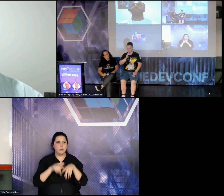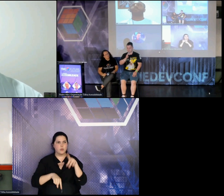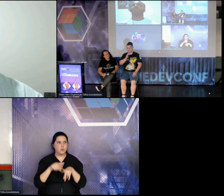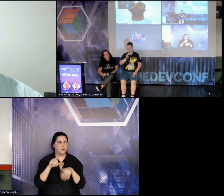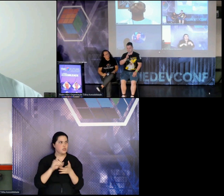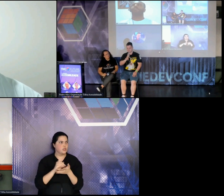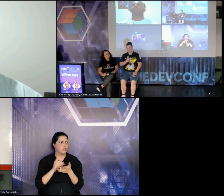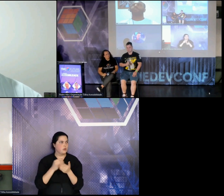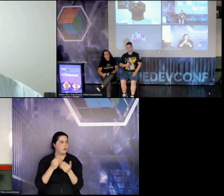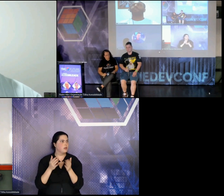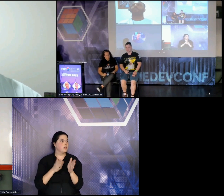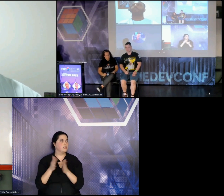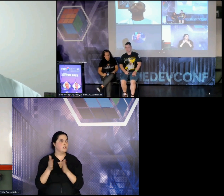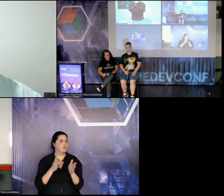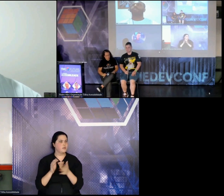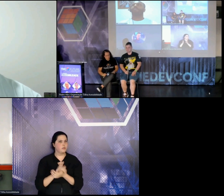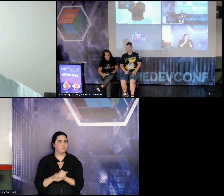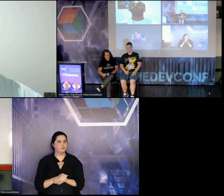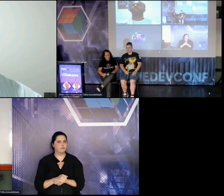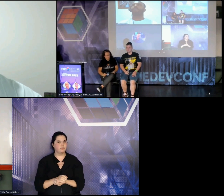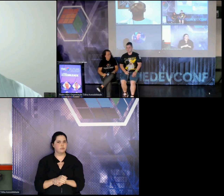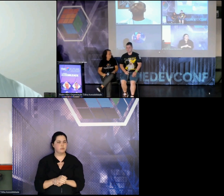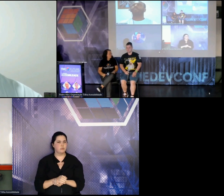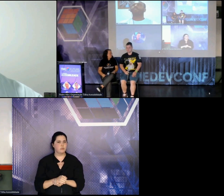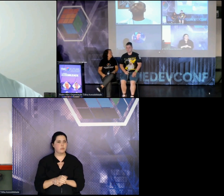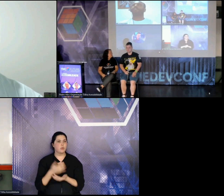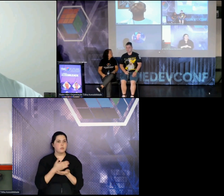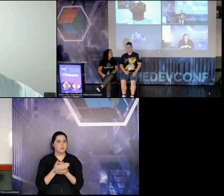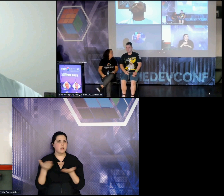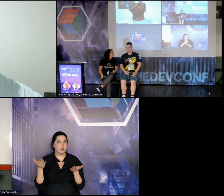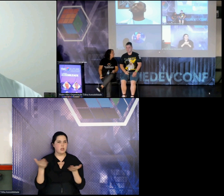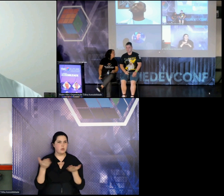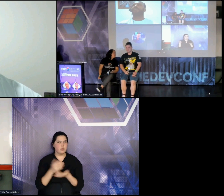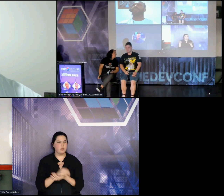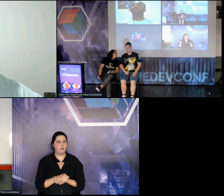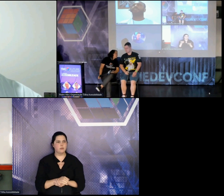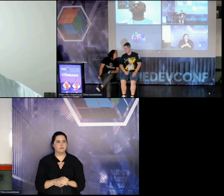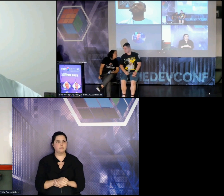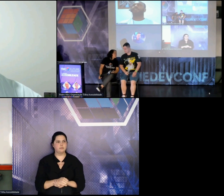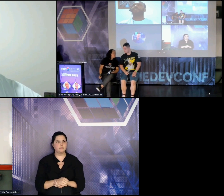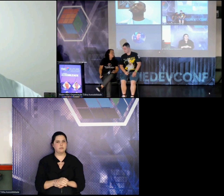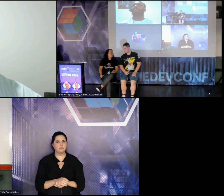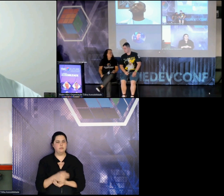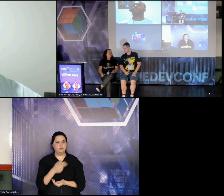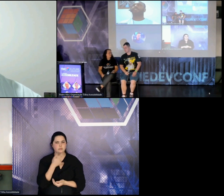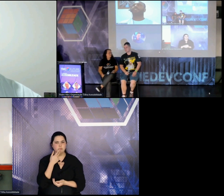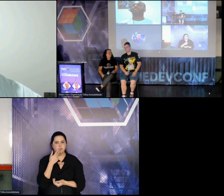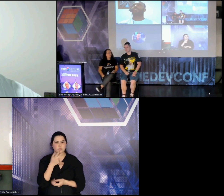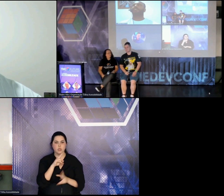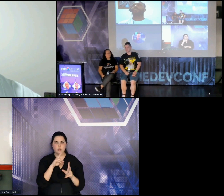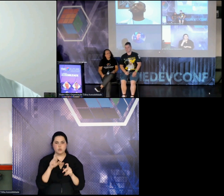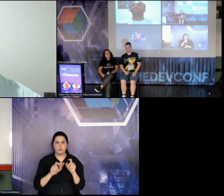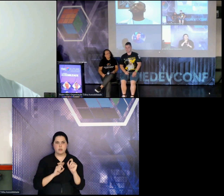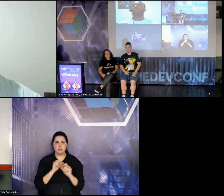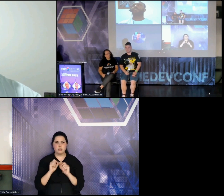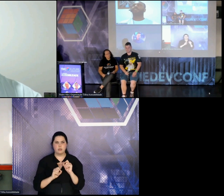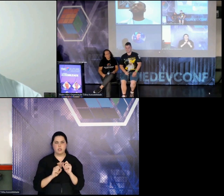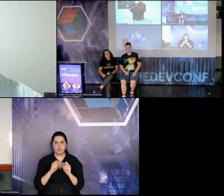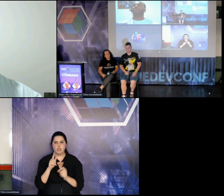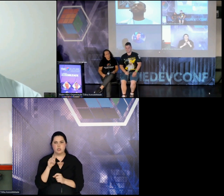digitais acessíveis? Legal, eu vou começar aqui a discorrer sobre essa questão,